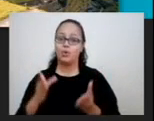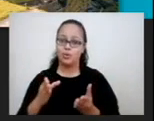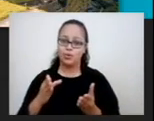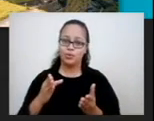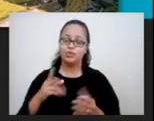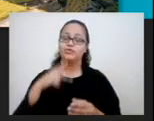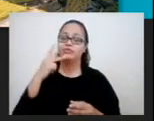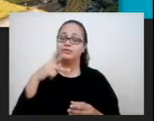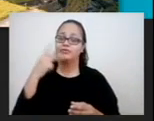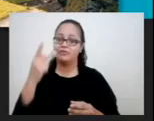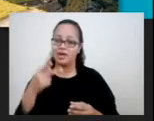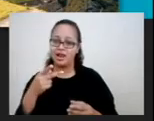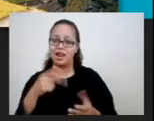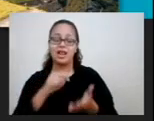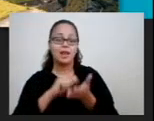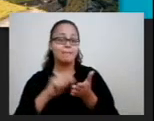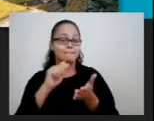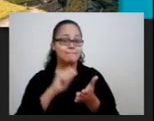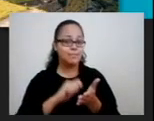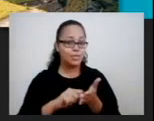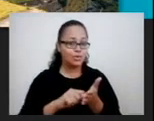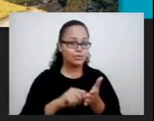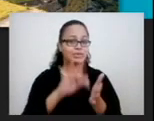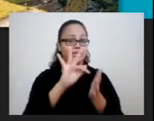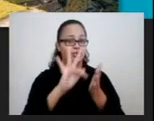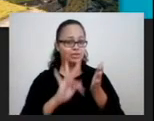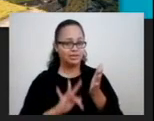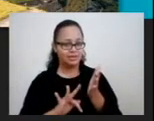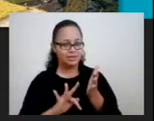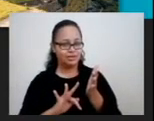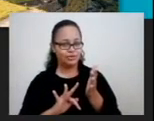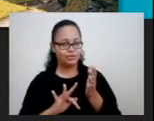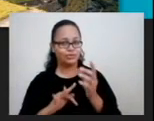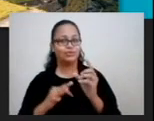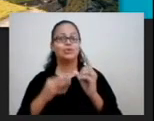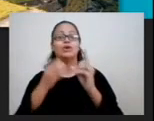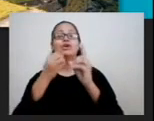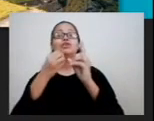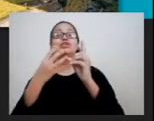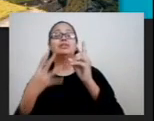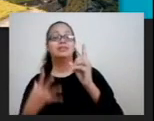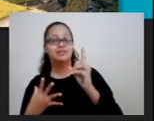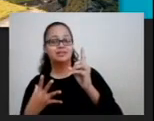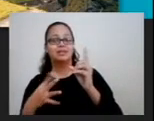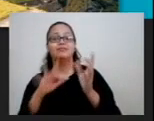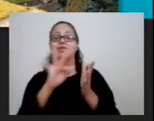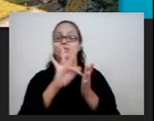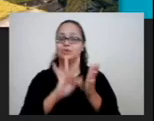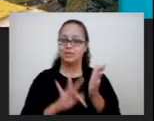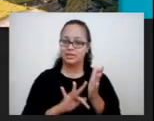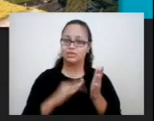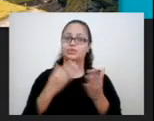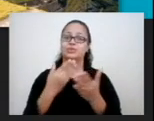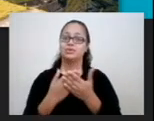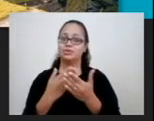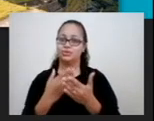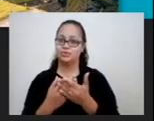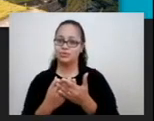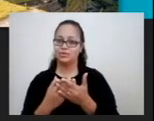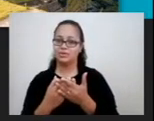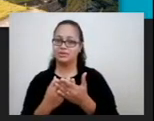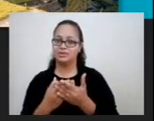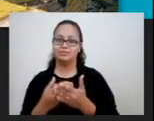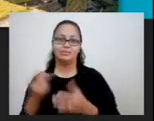de texto, né? De escrever um texto sobre um gênero que nós já estudamos em aulas anteriores, que é justamente